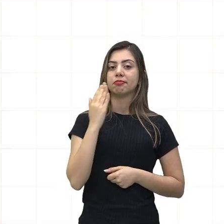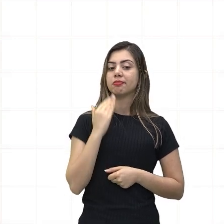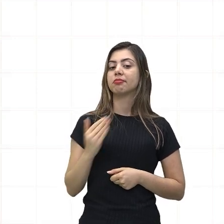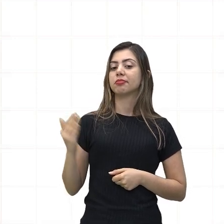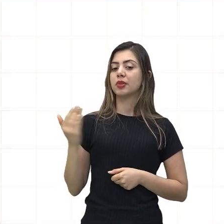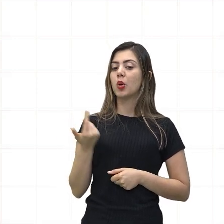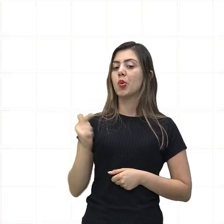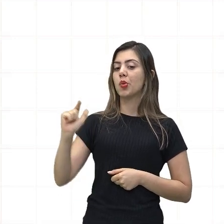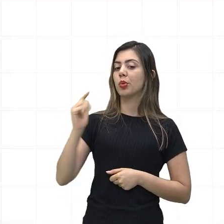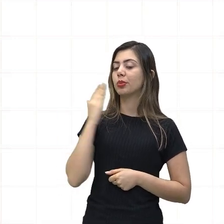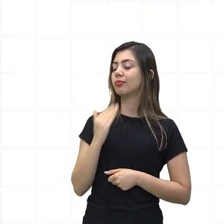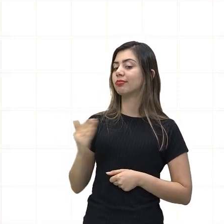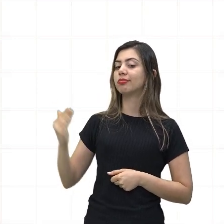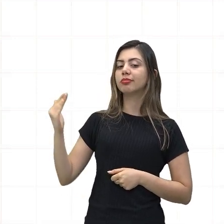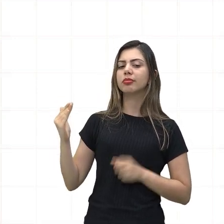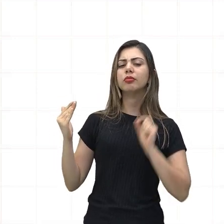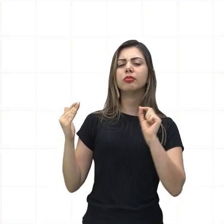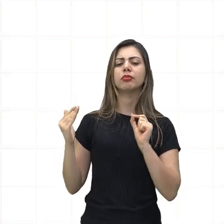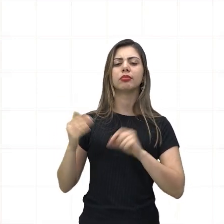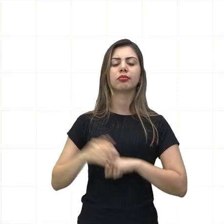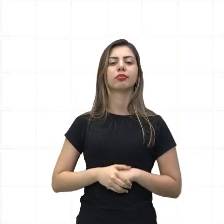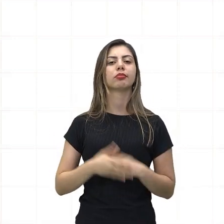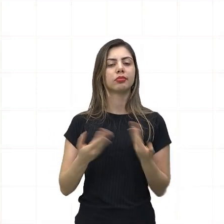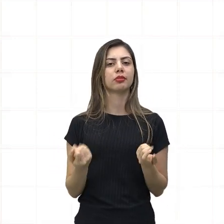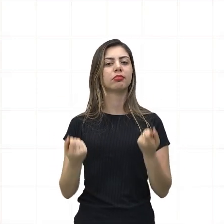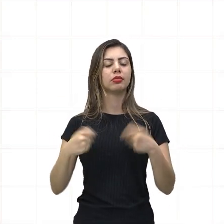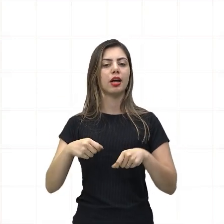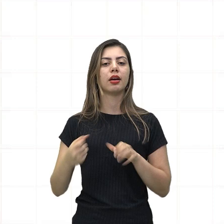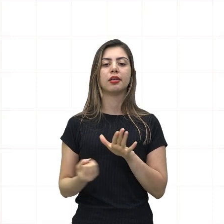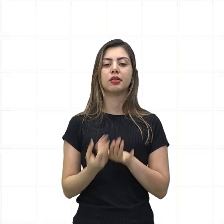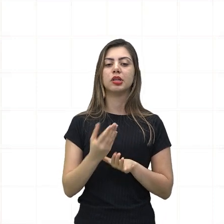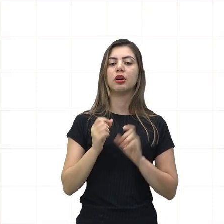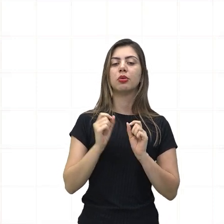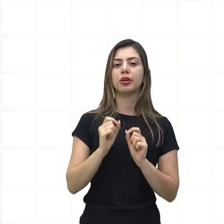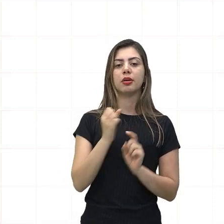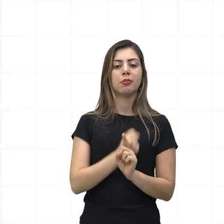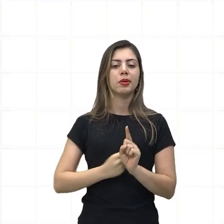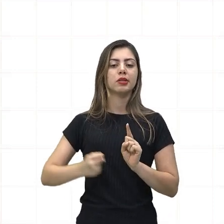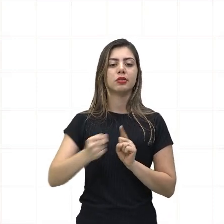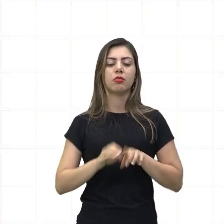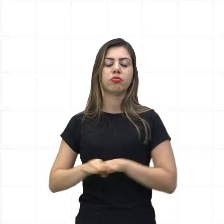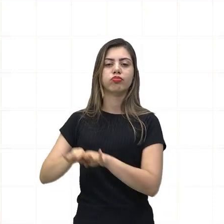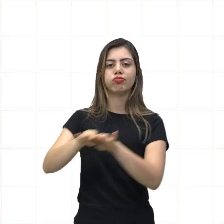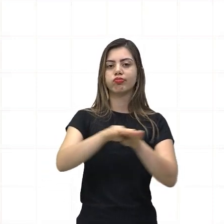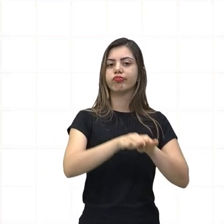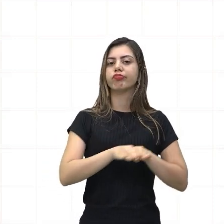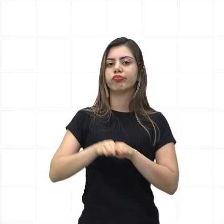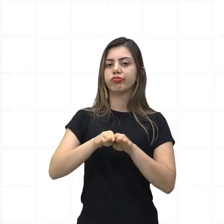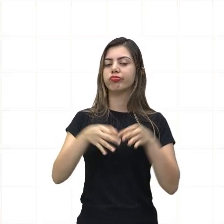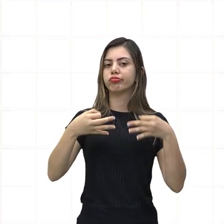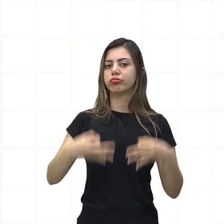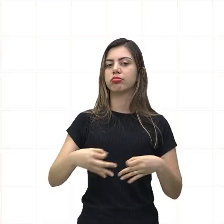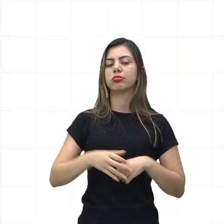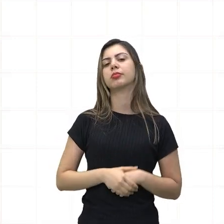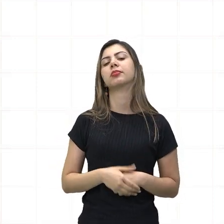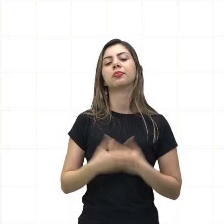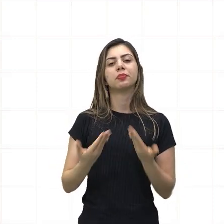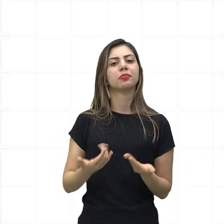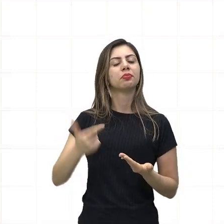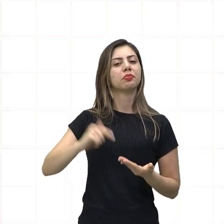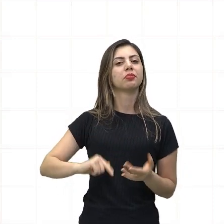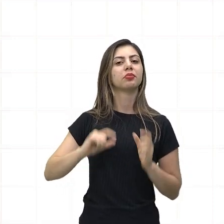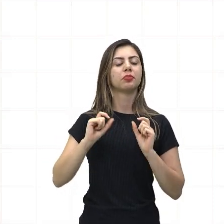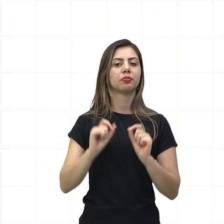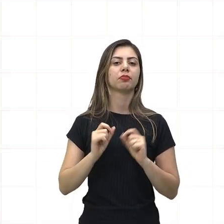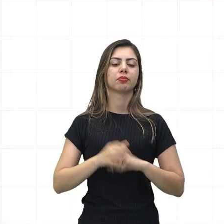Mais um aspecto aqui que eu trago para vocês é a construção de uma sociedade mais justa e igualitária. Gente, mais